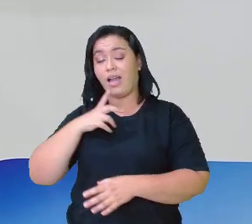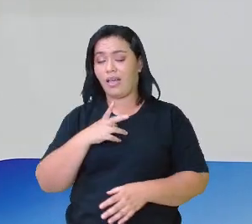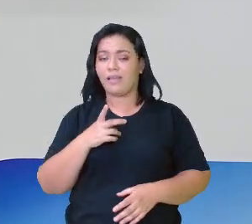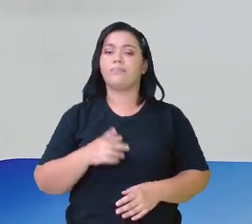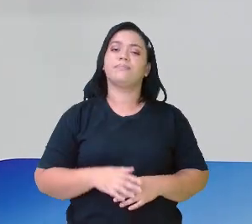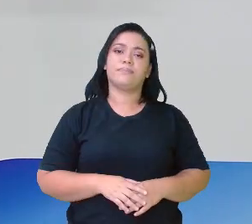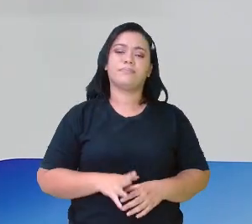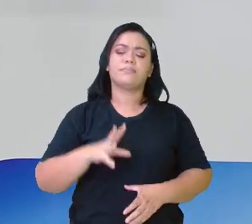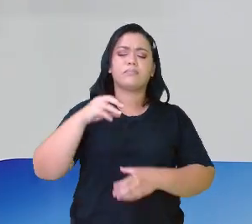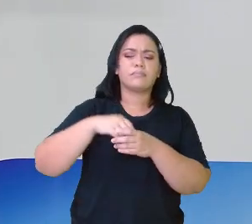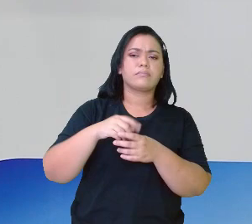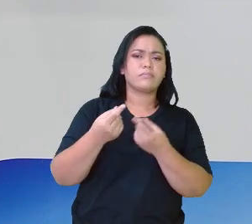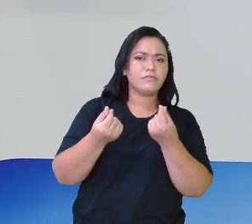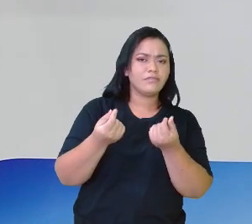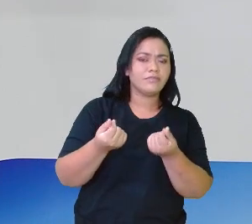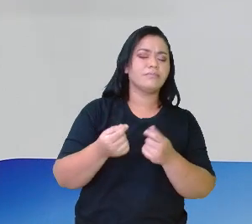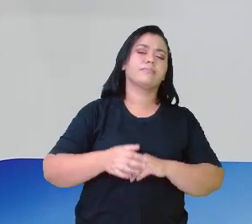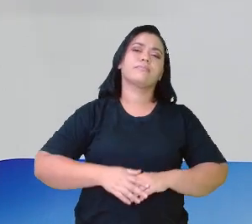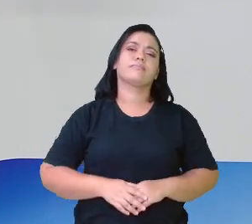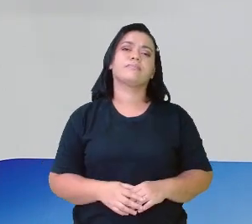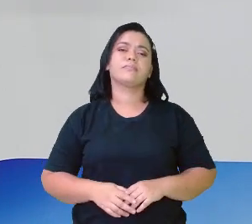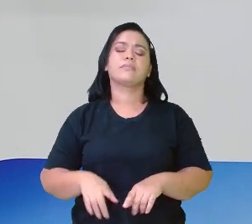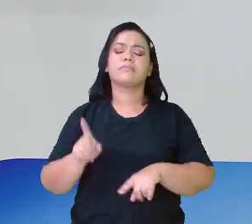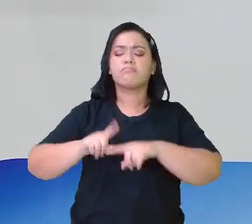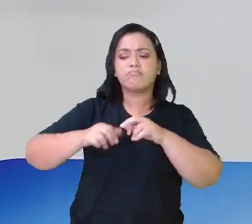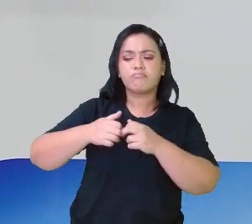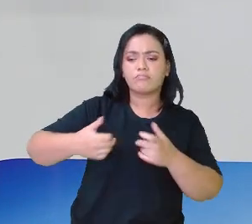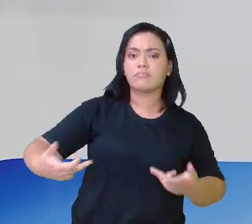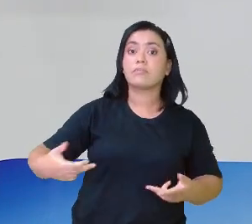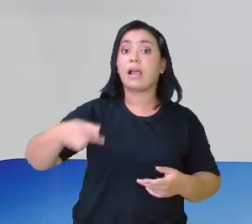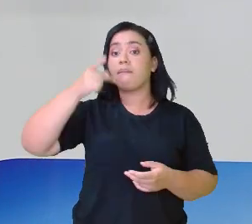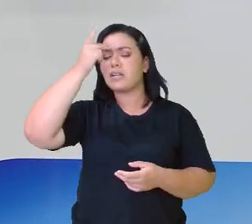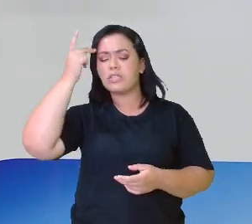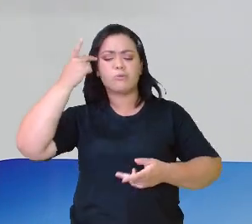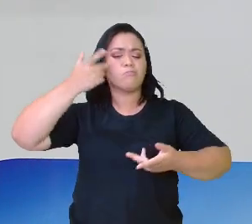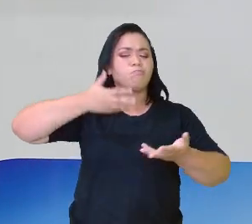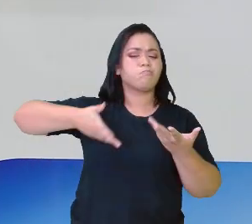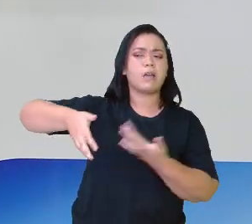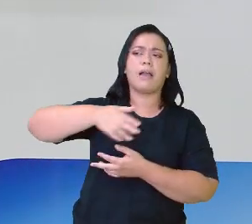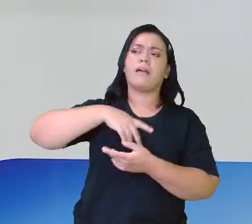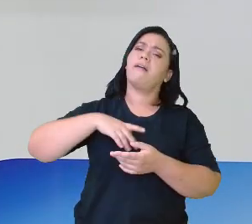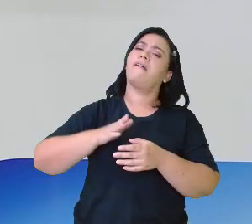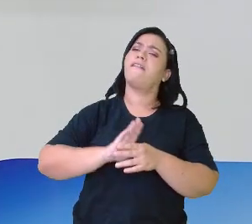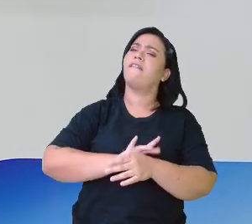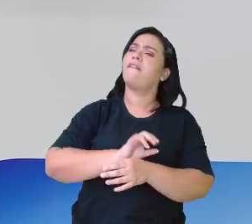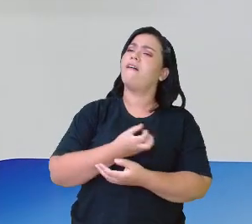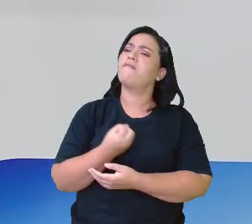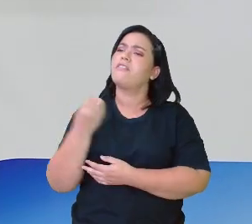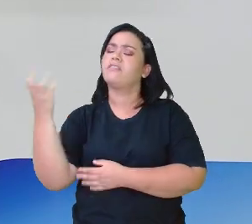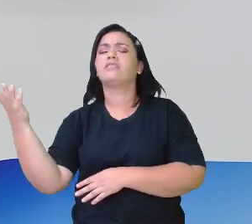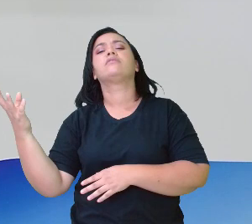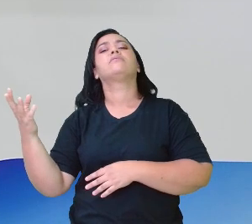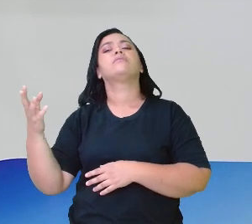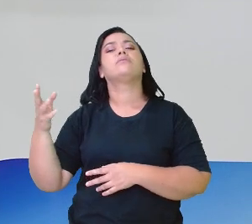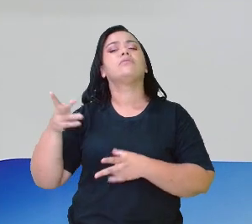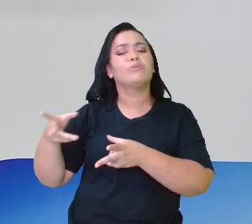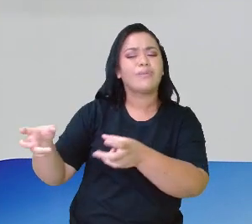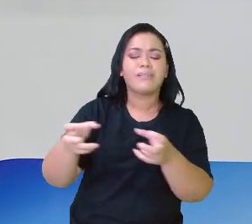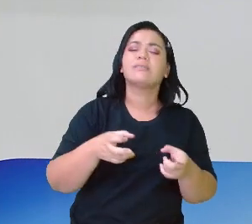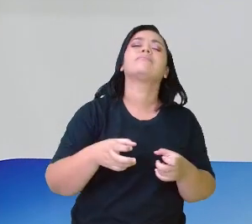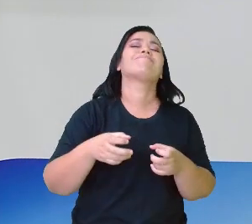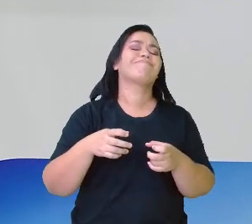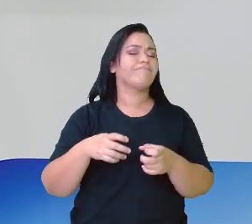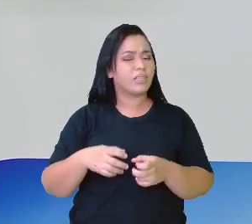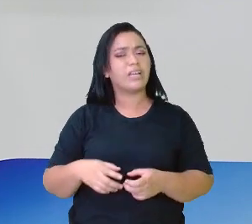desse processo. Capital, dinheiro, produtos, as pessoas circulando, exploração. Tudo isso vai estar ligado